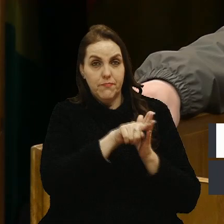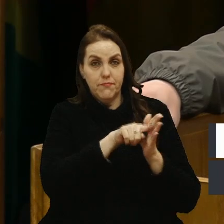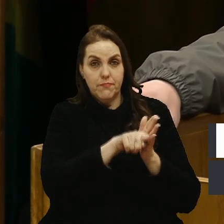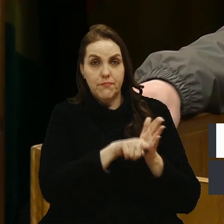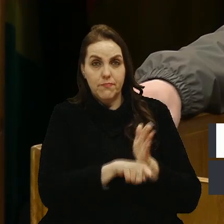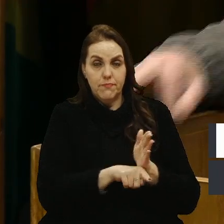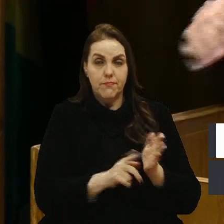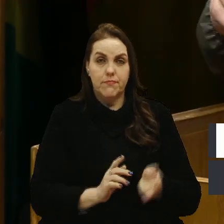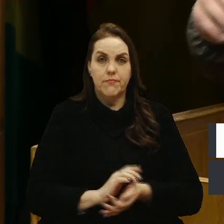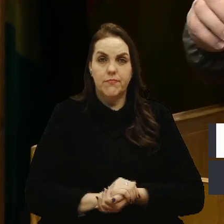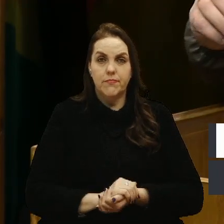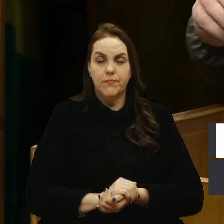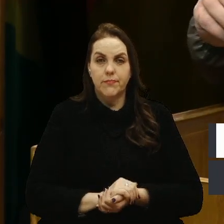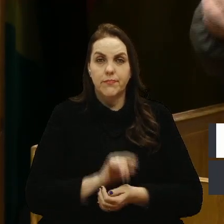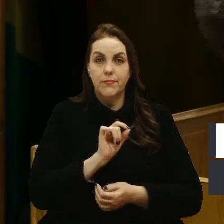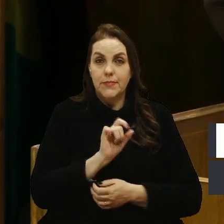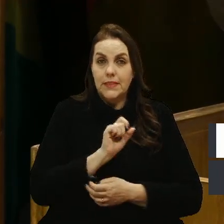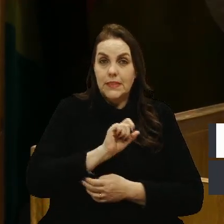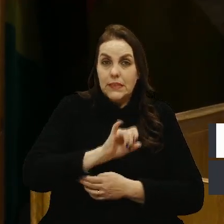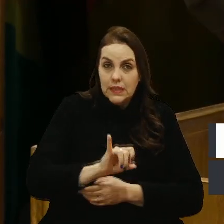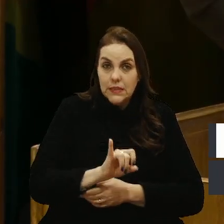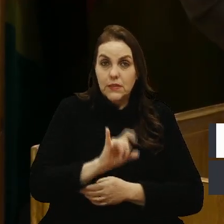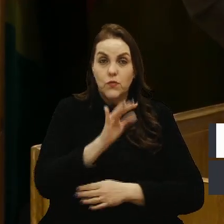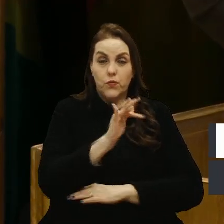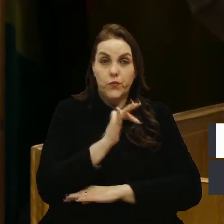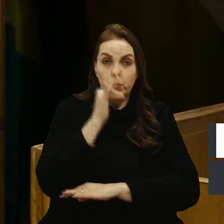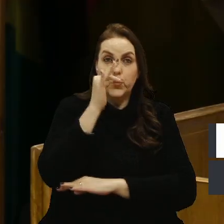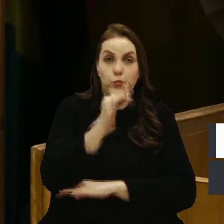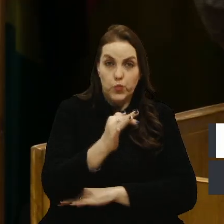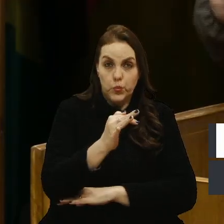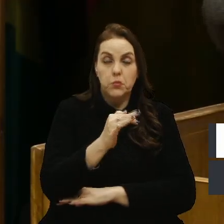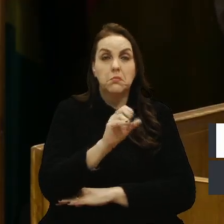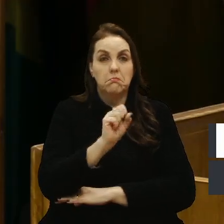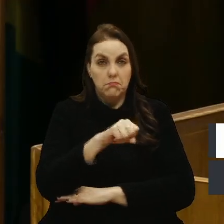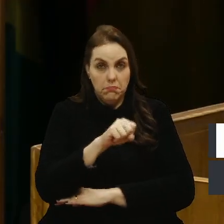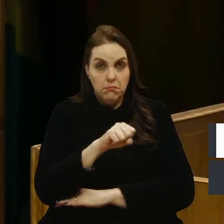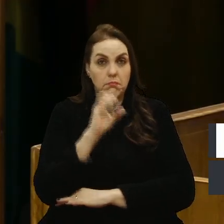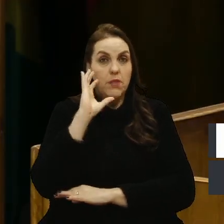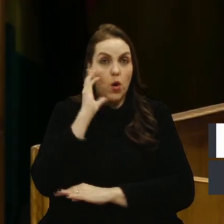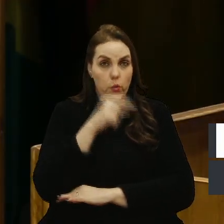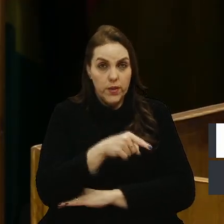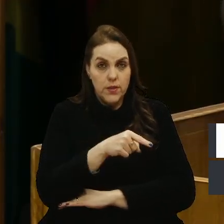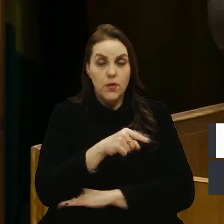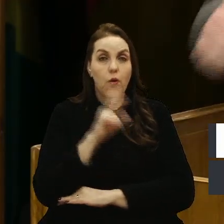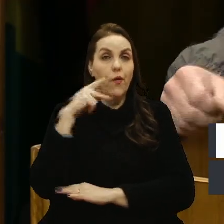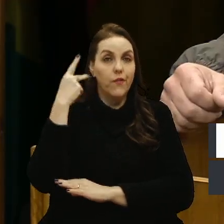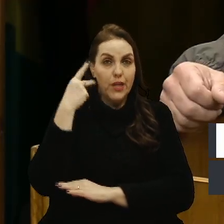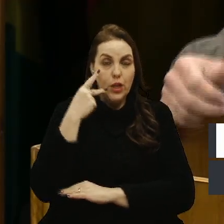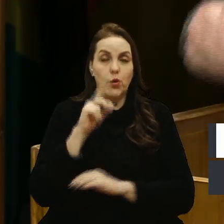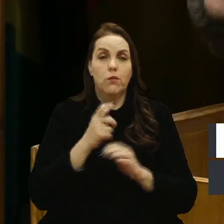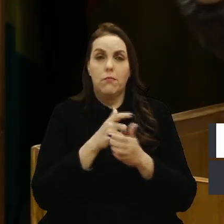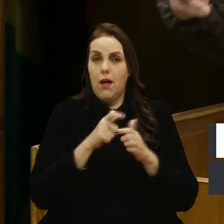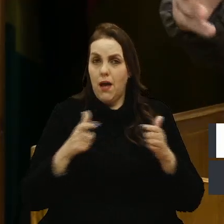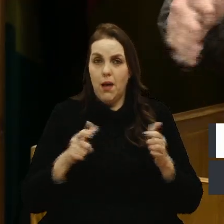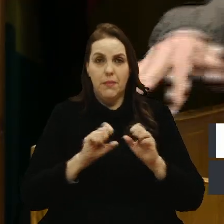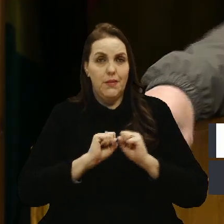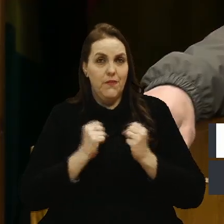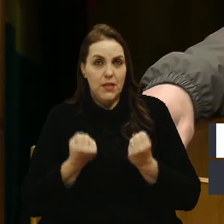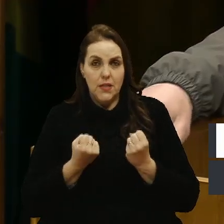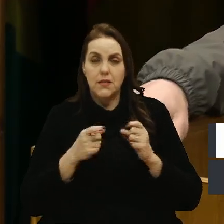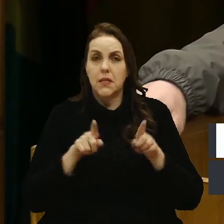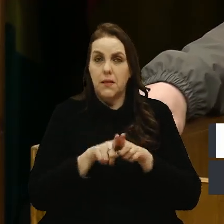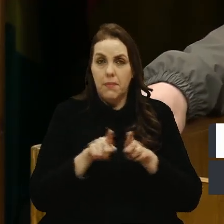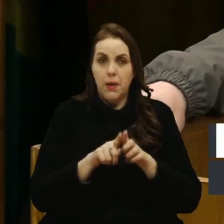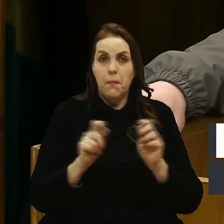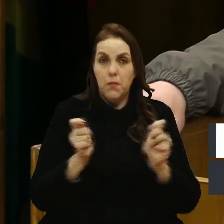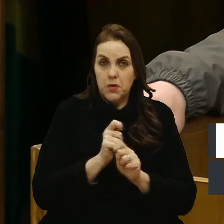investigar. E se futuramente houver alguma coisa, o vereador vai ter a sua ampla defesa e seu contraditório